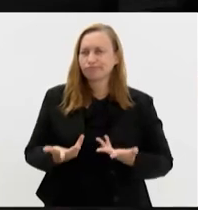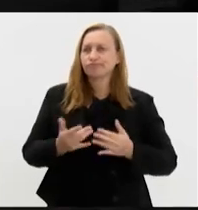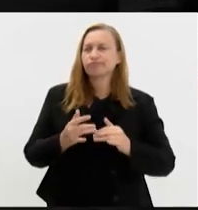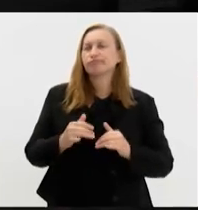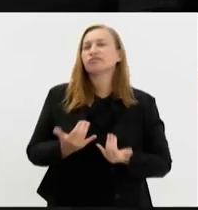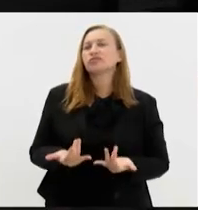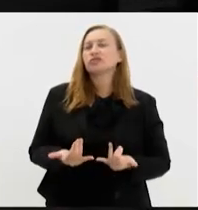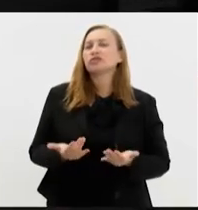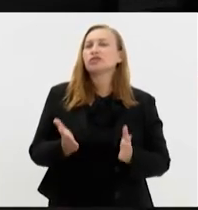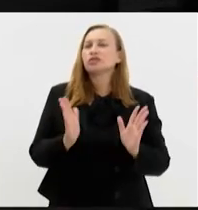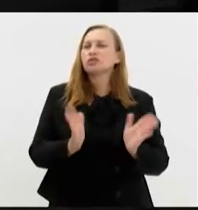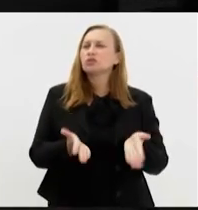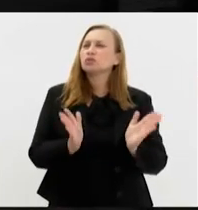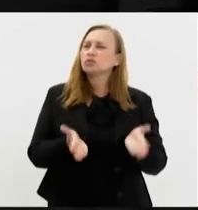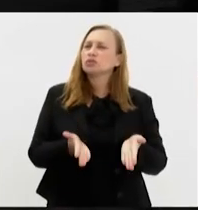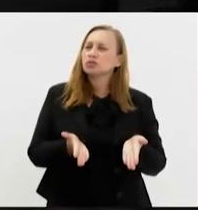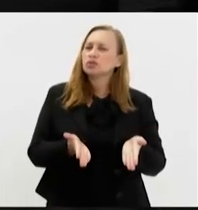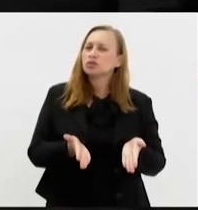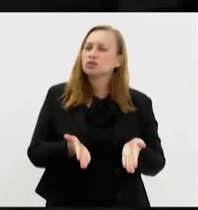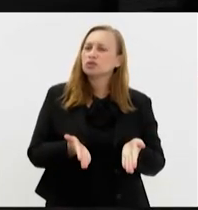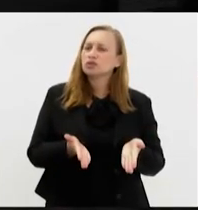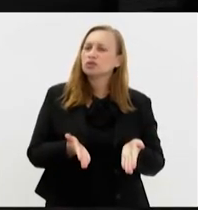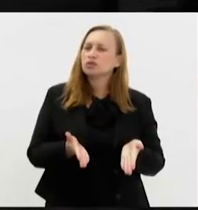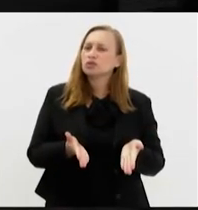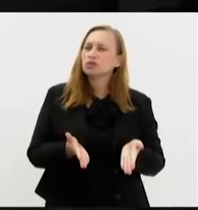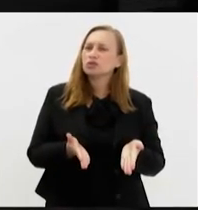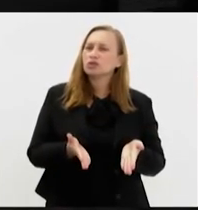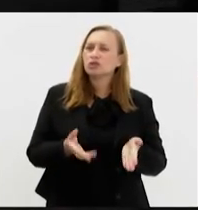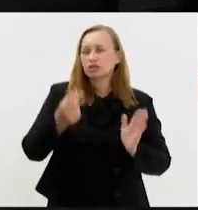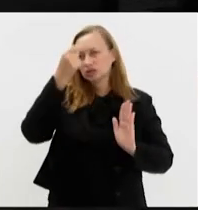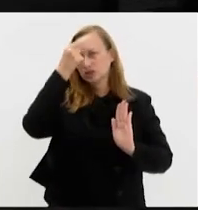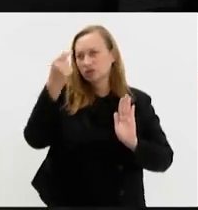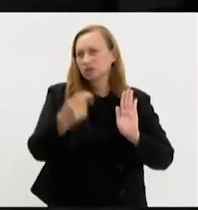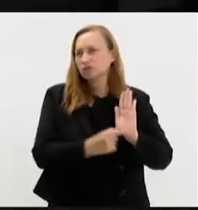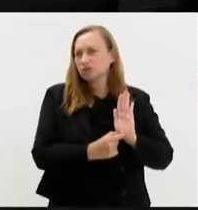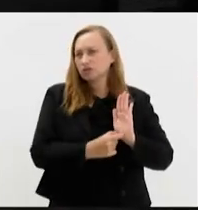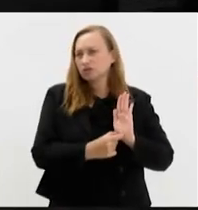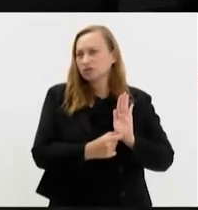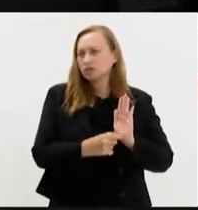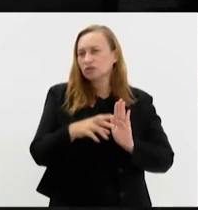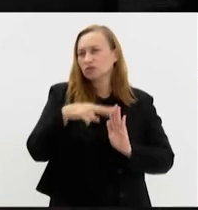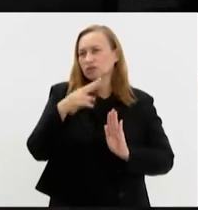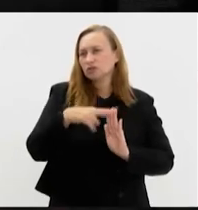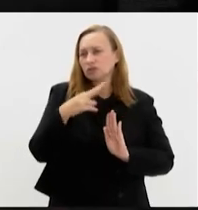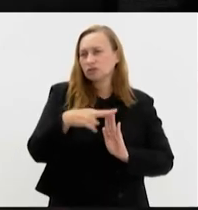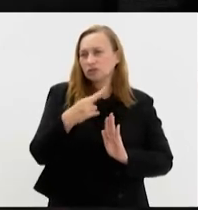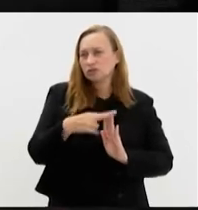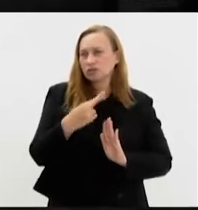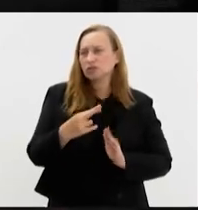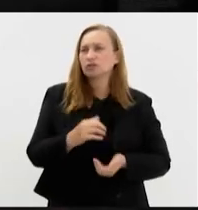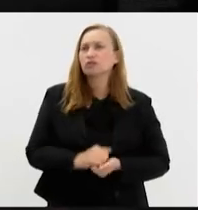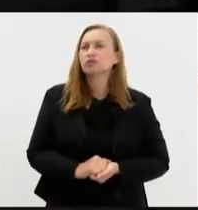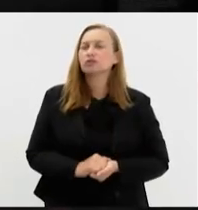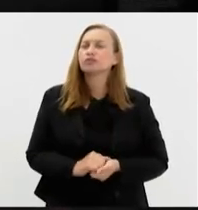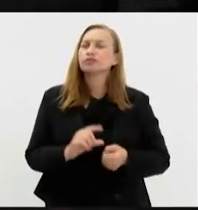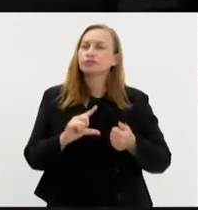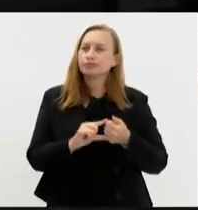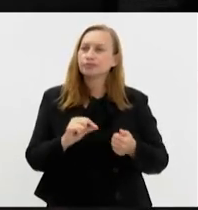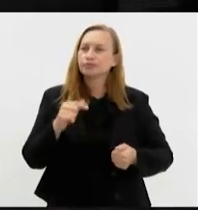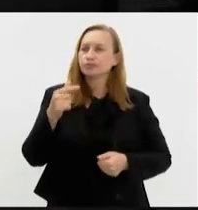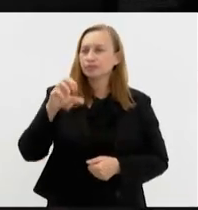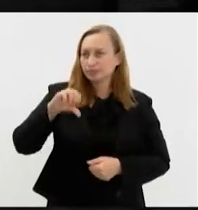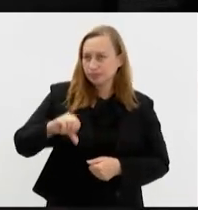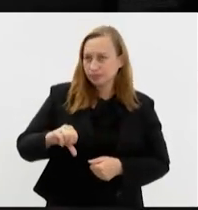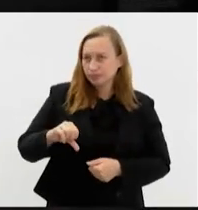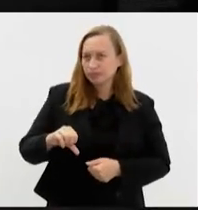agora a a inteligência artificial com a resolução como falei estabelecendo no seu Artigo 9 E